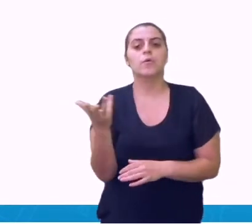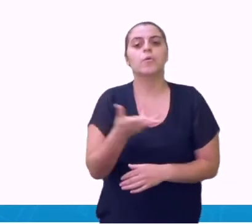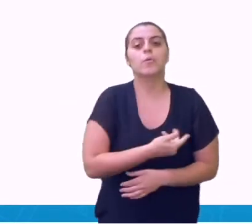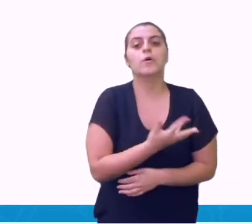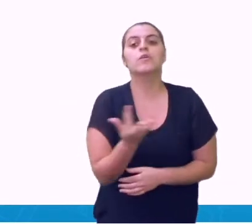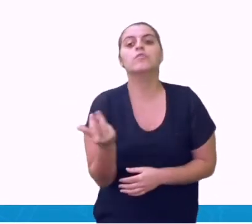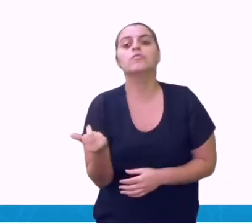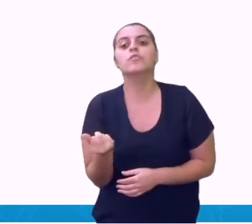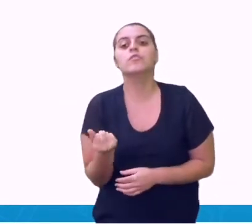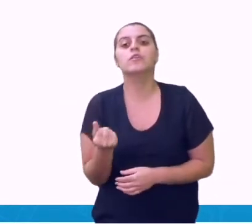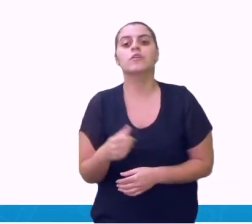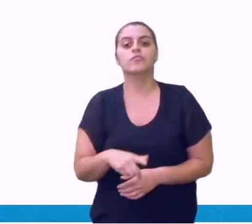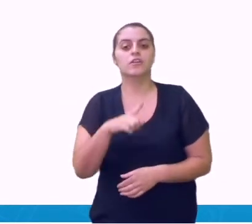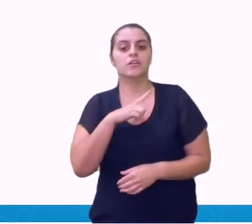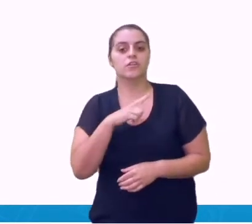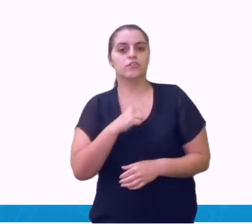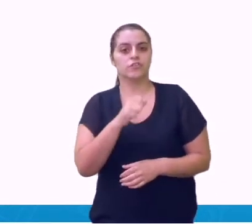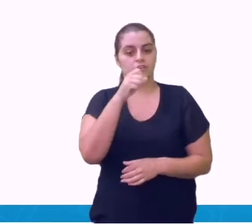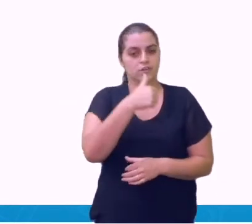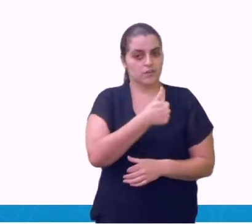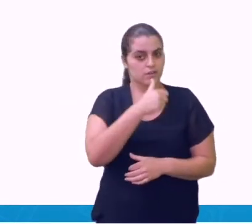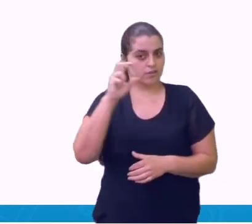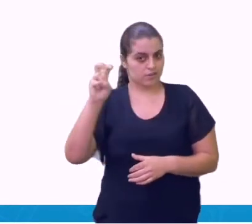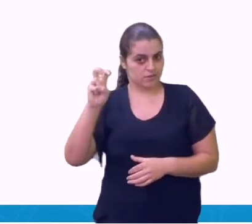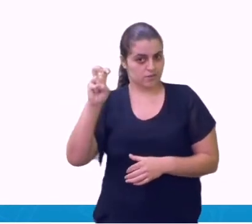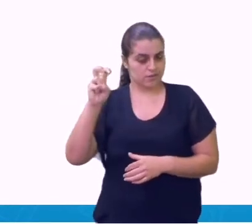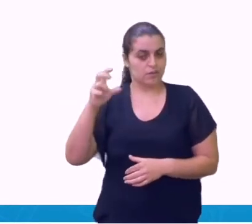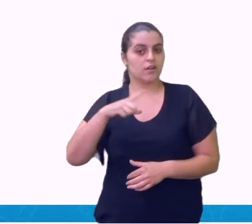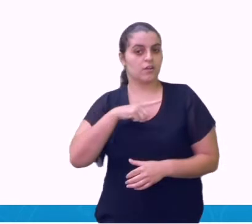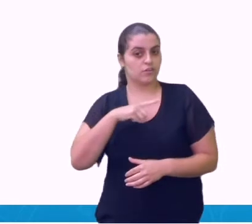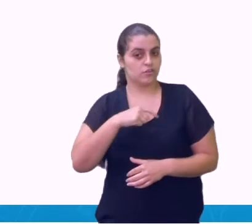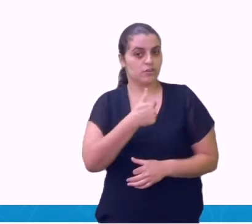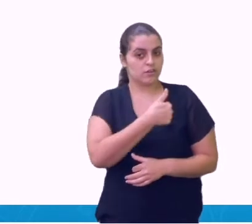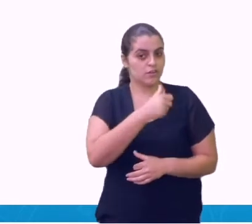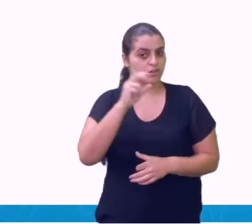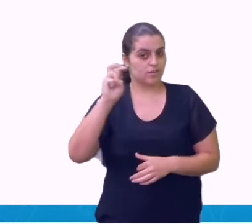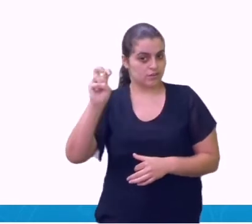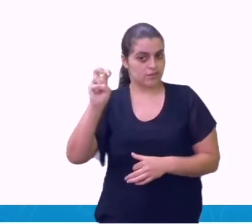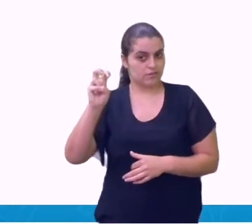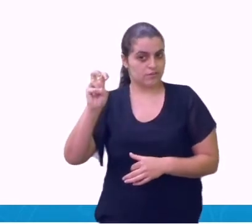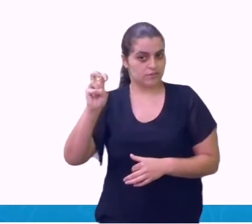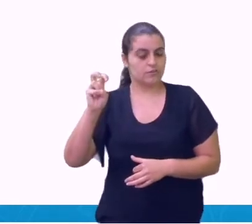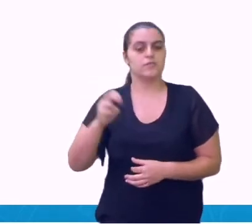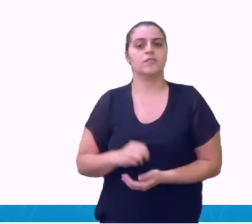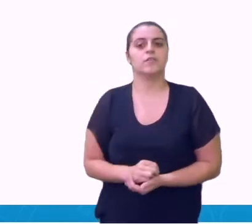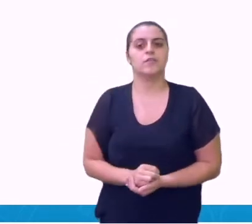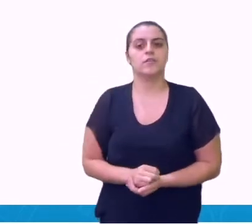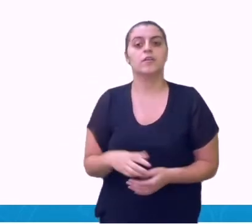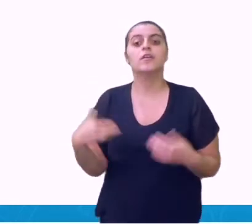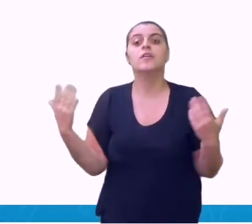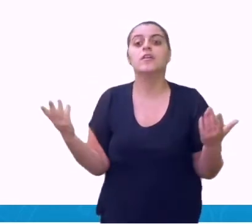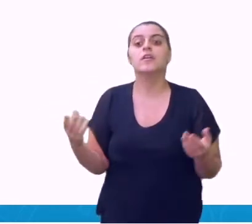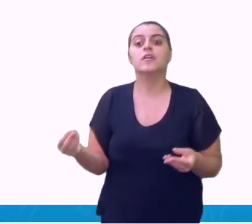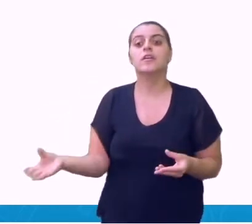quantidade. Aqui nós temos 15. Então, Camila tinha 15.